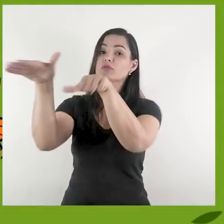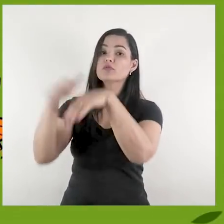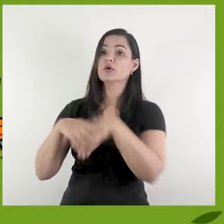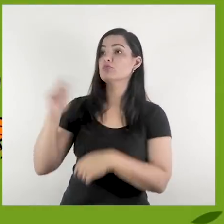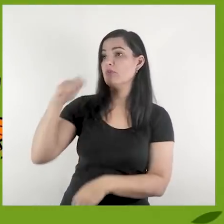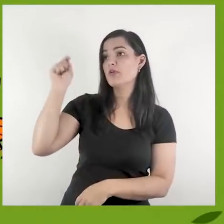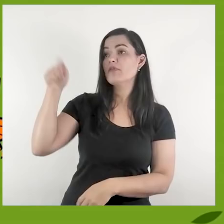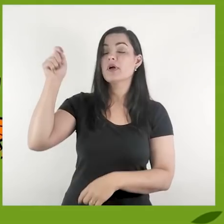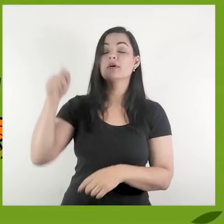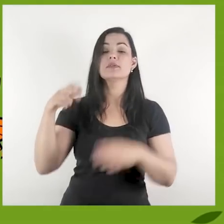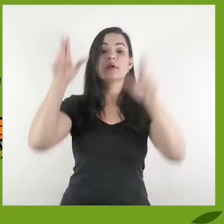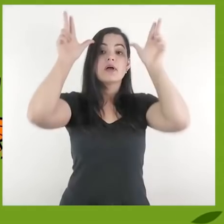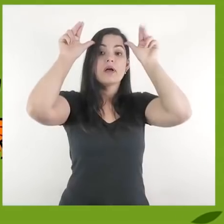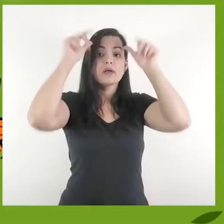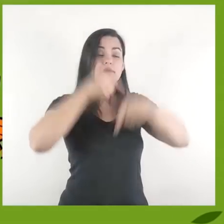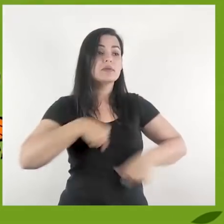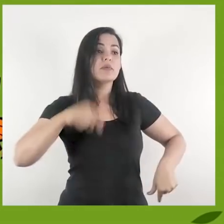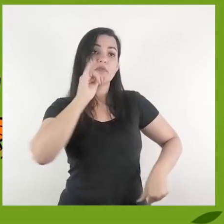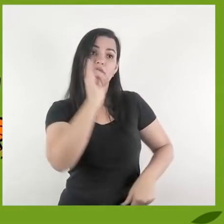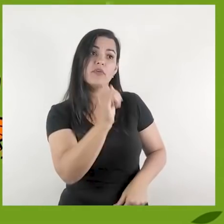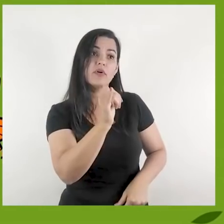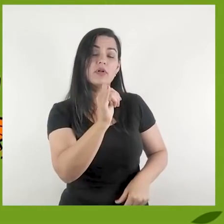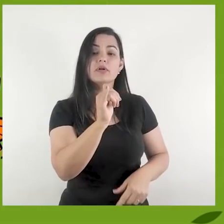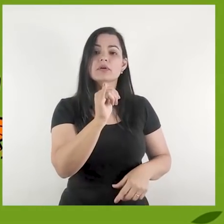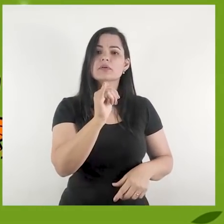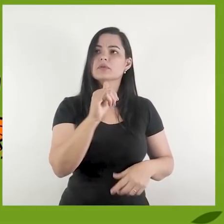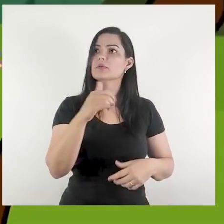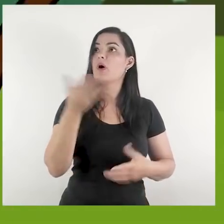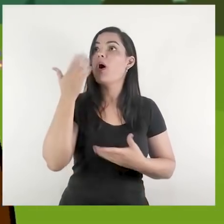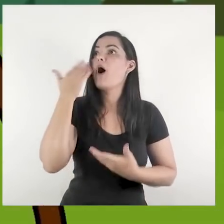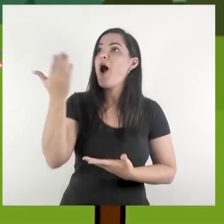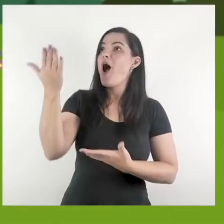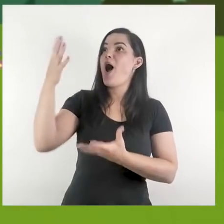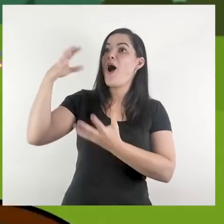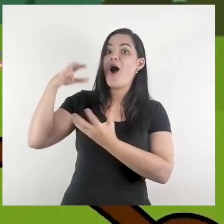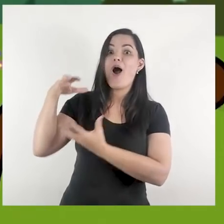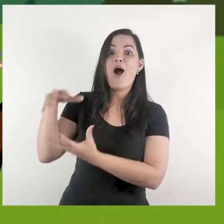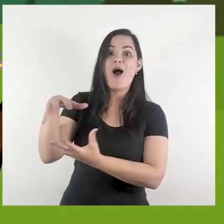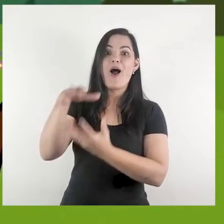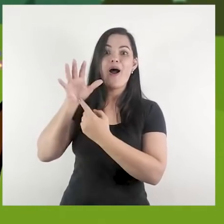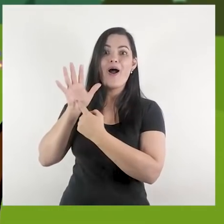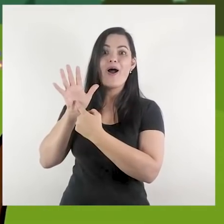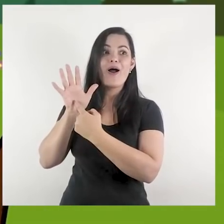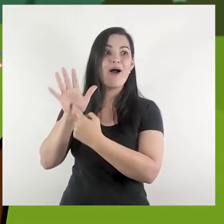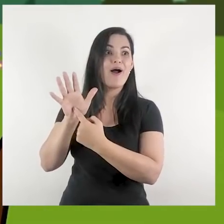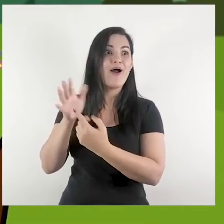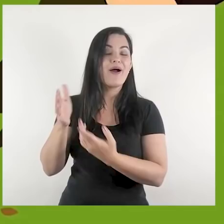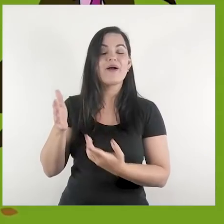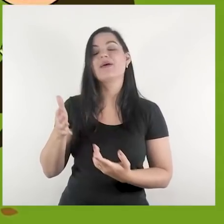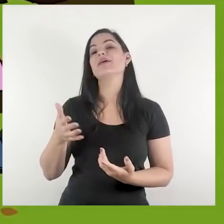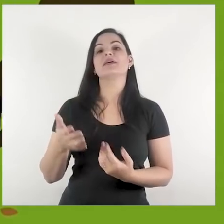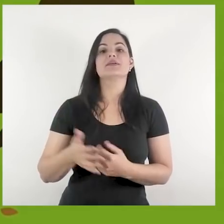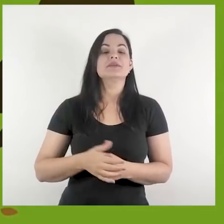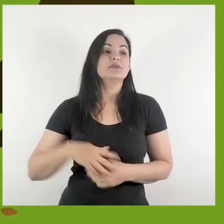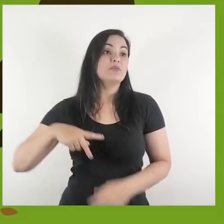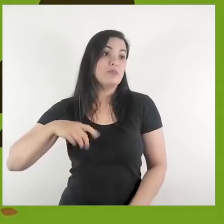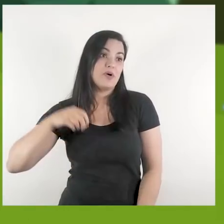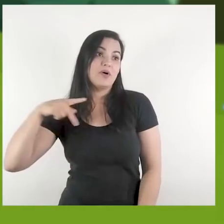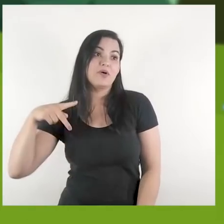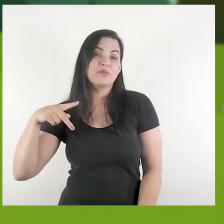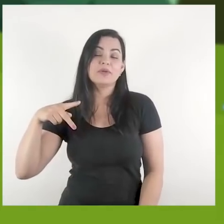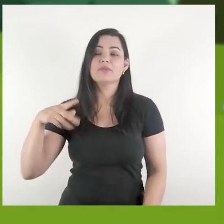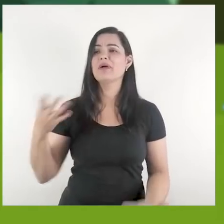zebra disse: Olha só, uma Pop! Ei, mas não foi isso que a zebra disse. legal!